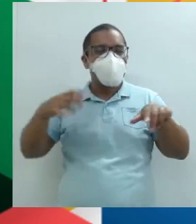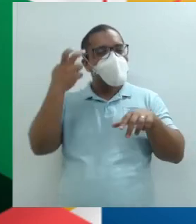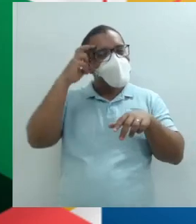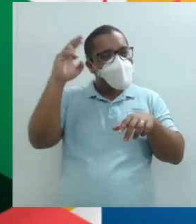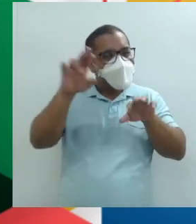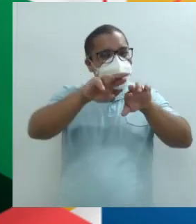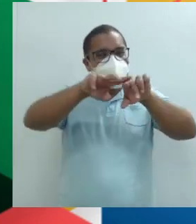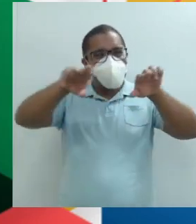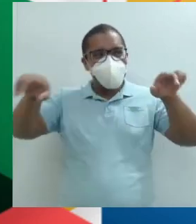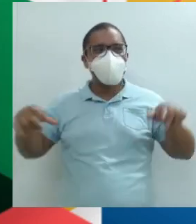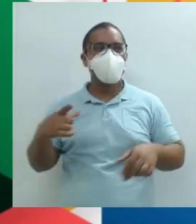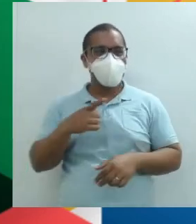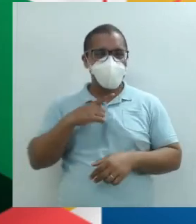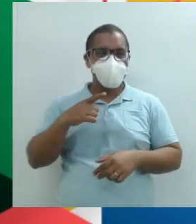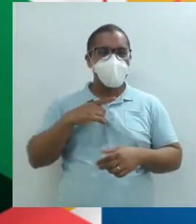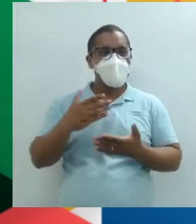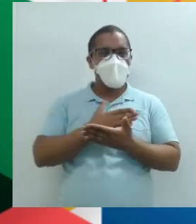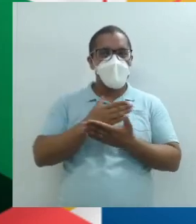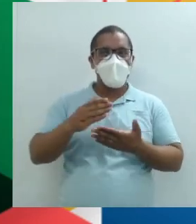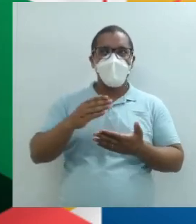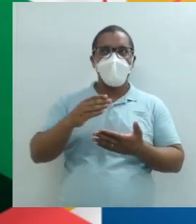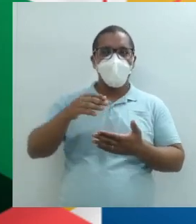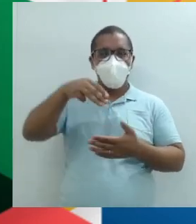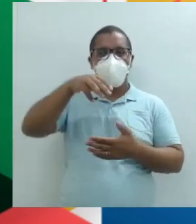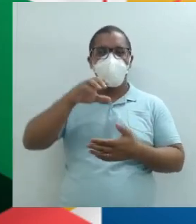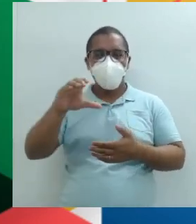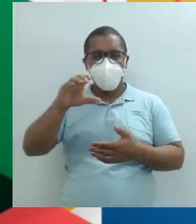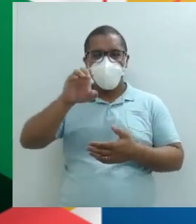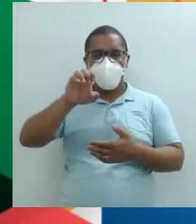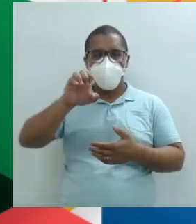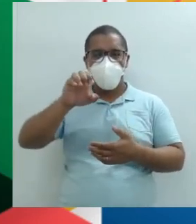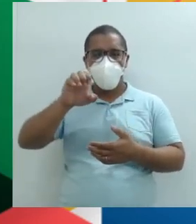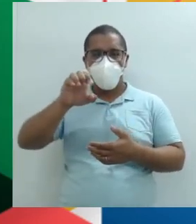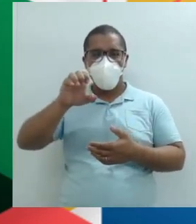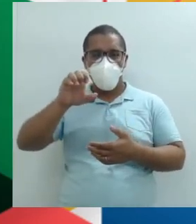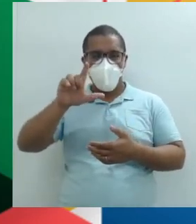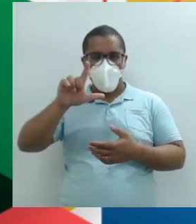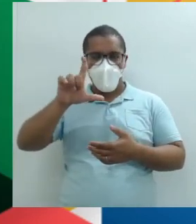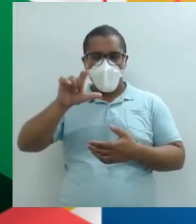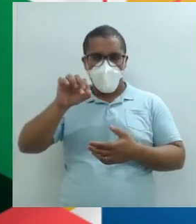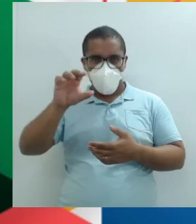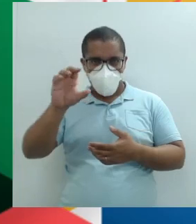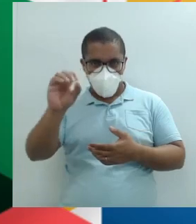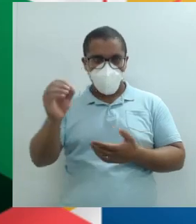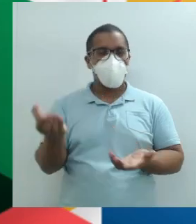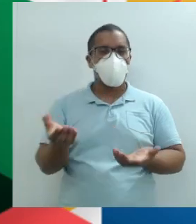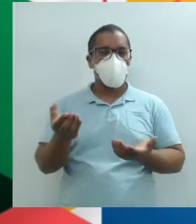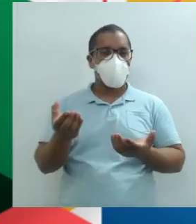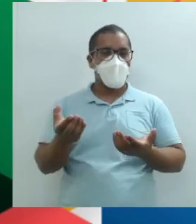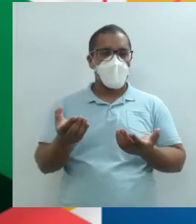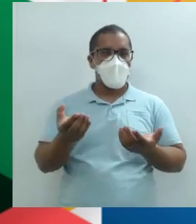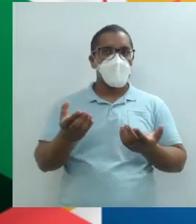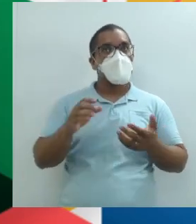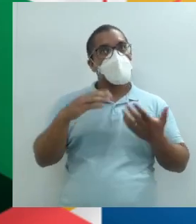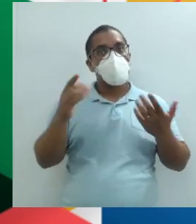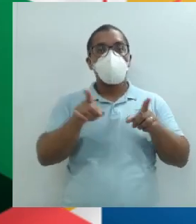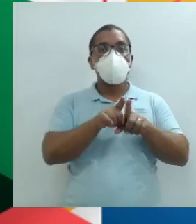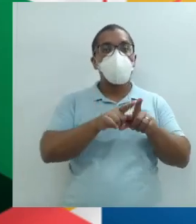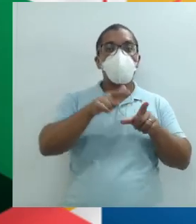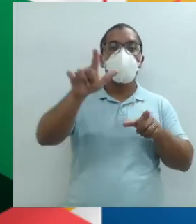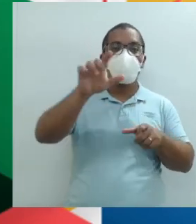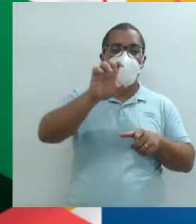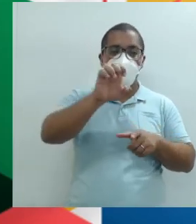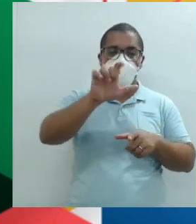cultural. Muito obrigada. A gente tem MC É o Louco, a gente tem Troinha, Sheldinho, mas também pode conhecer Elton John,